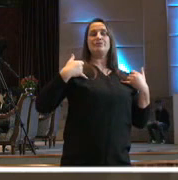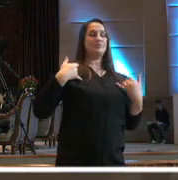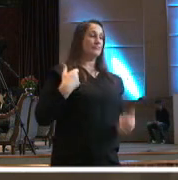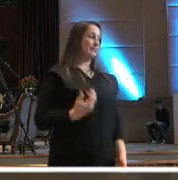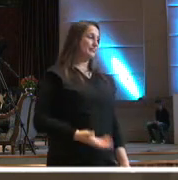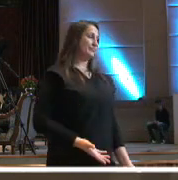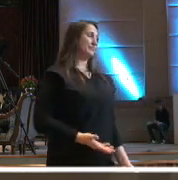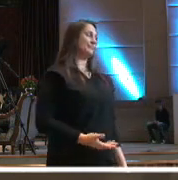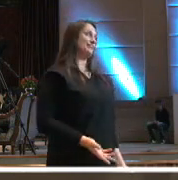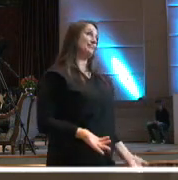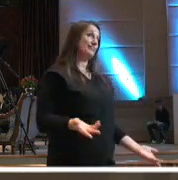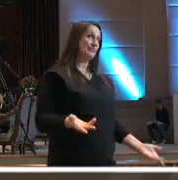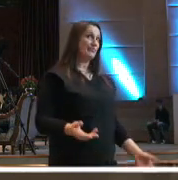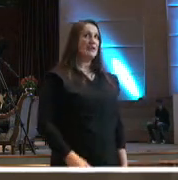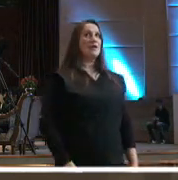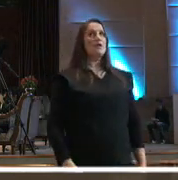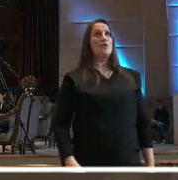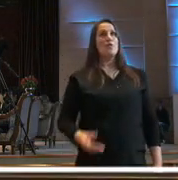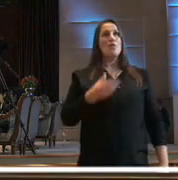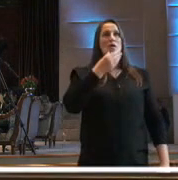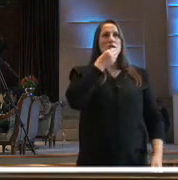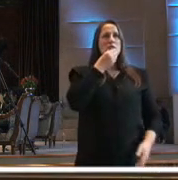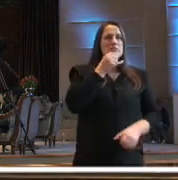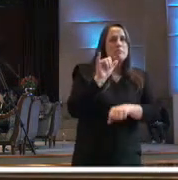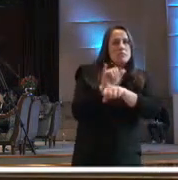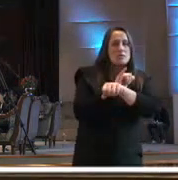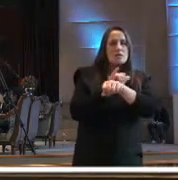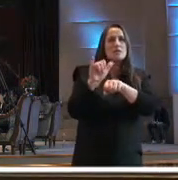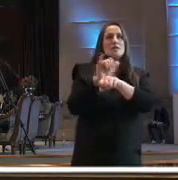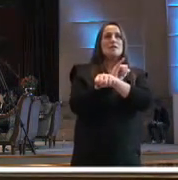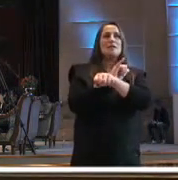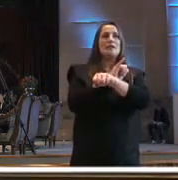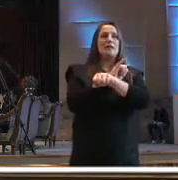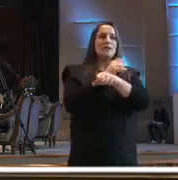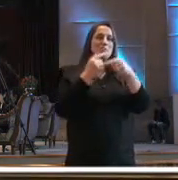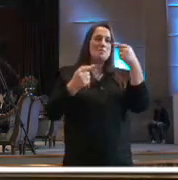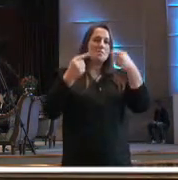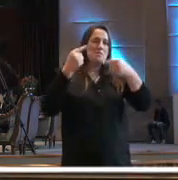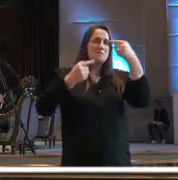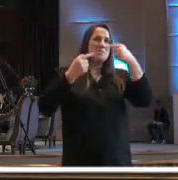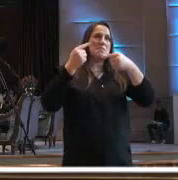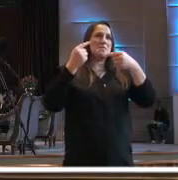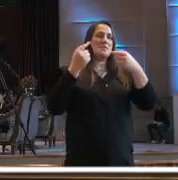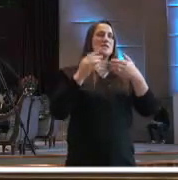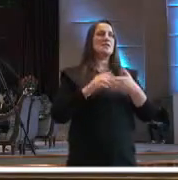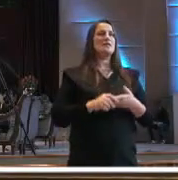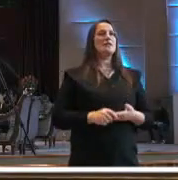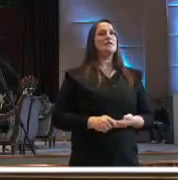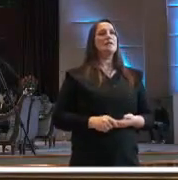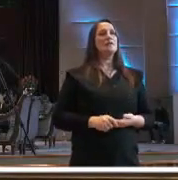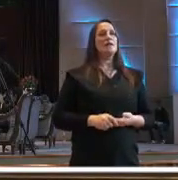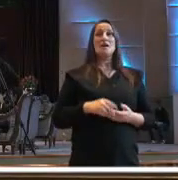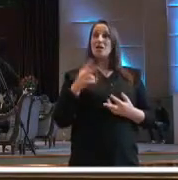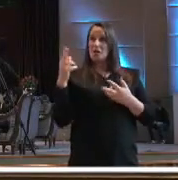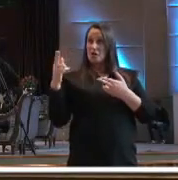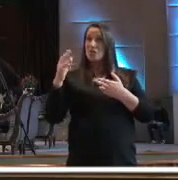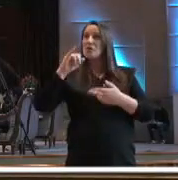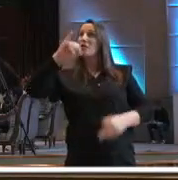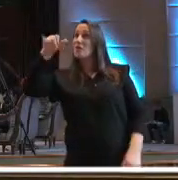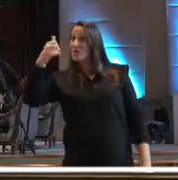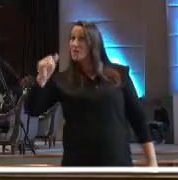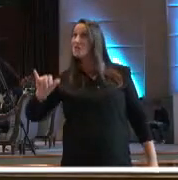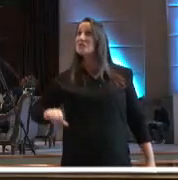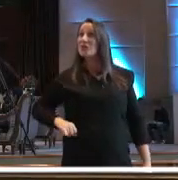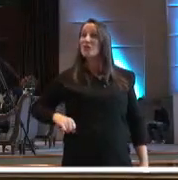resiste. O argumentador, Deus discute, como foi com Jó. E aí ele diz: quem é